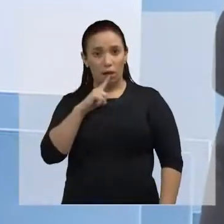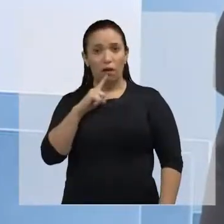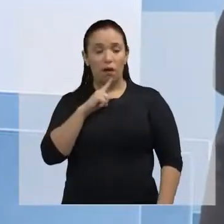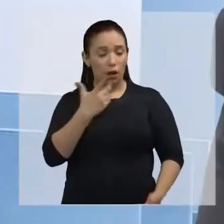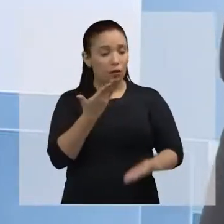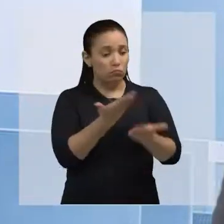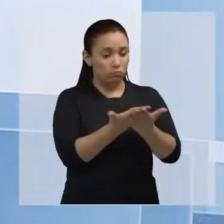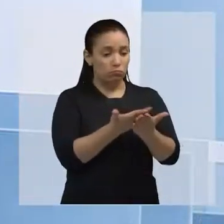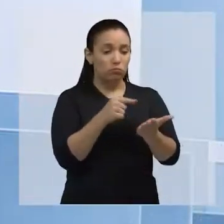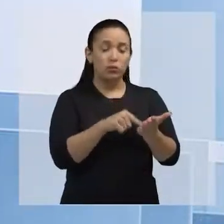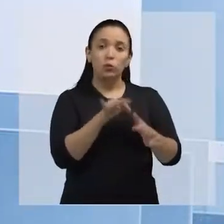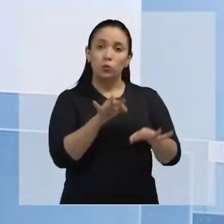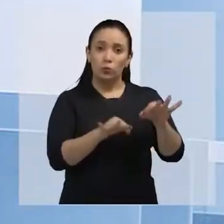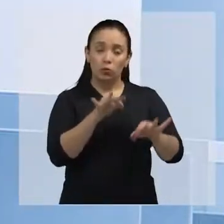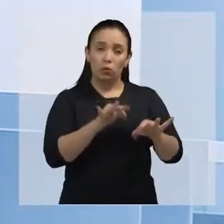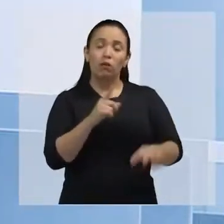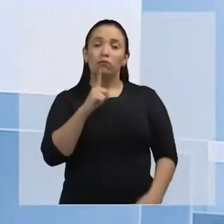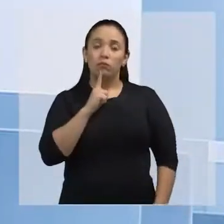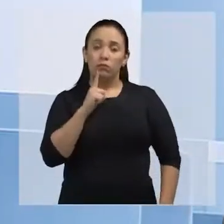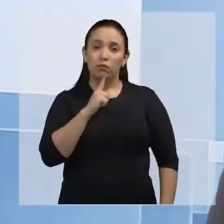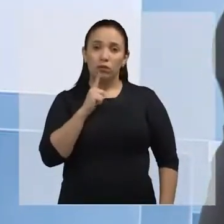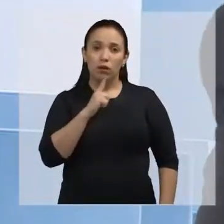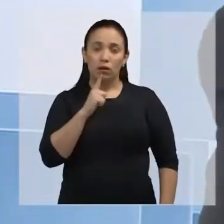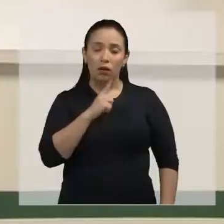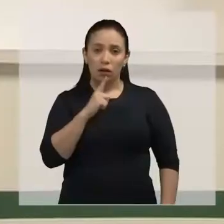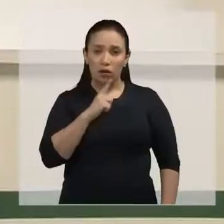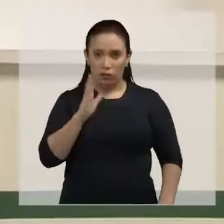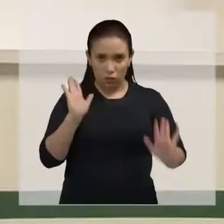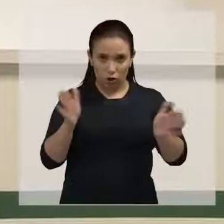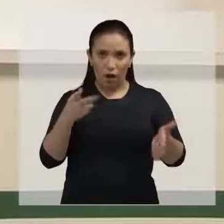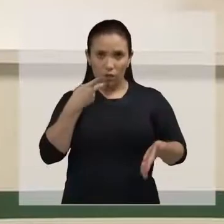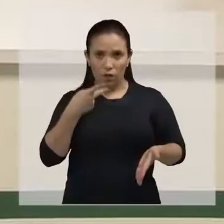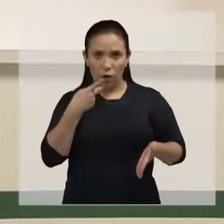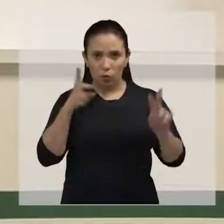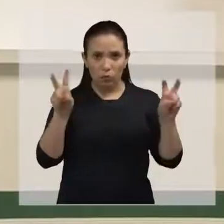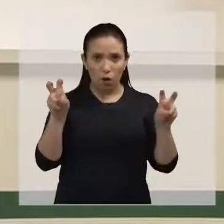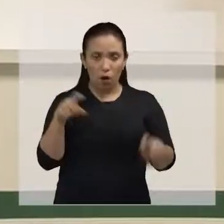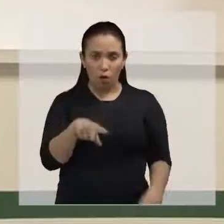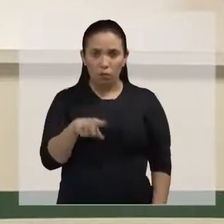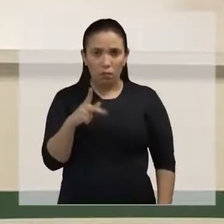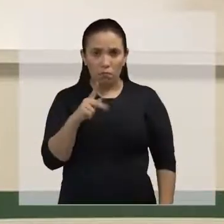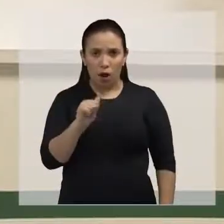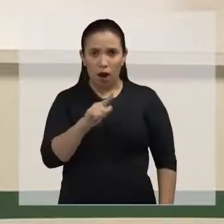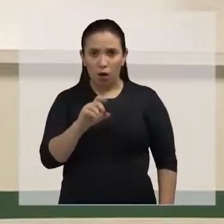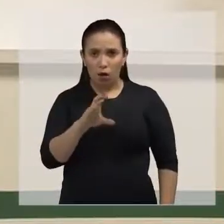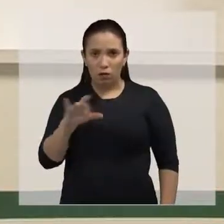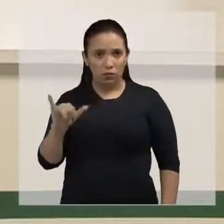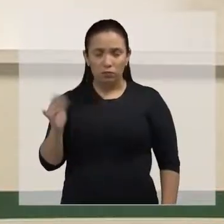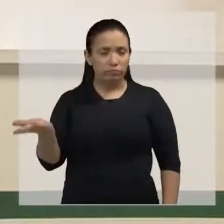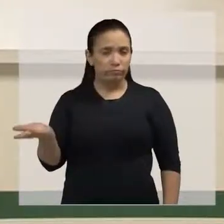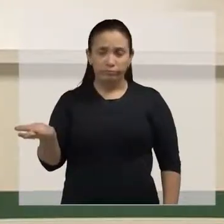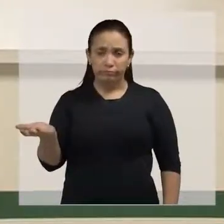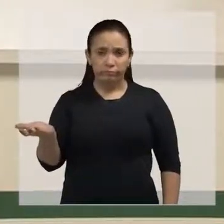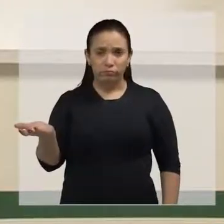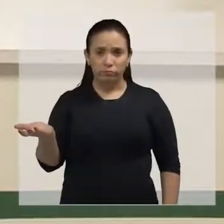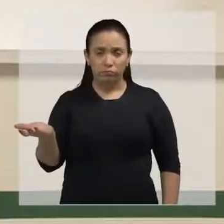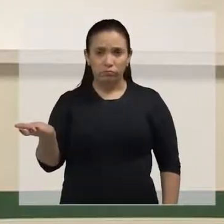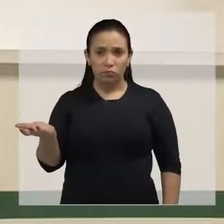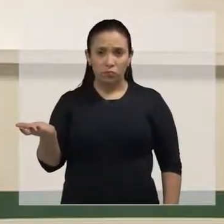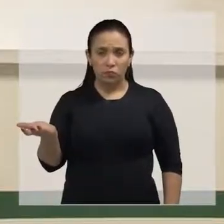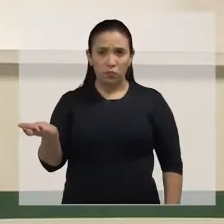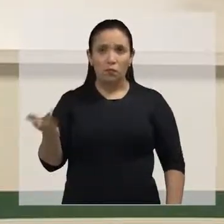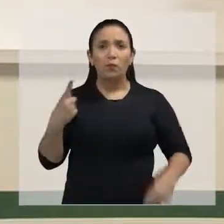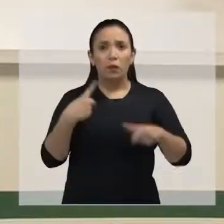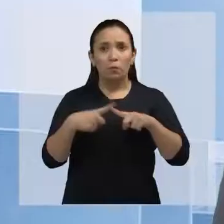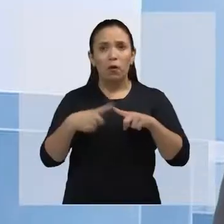julgado. O Palocci tem um habeas corpus lá para ser julgado. Falaram, Luiz, no habeas corpus do Palocci? Não. Só para passar para ti a bola, Luiz, só quero